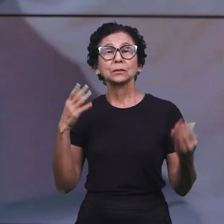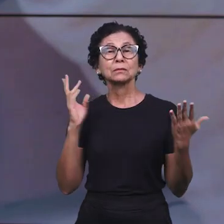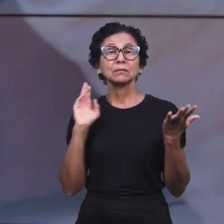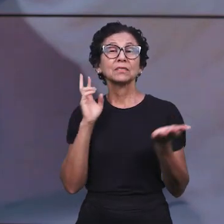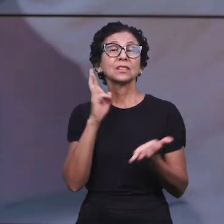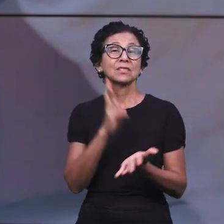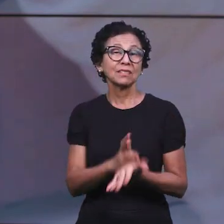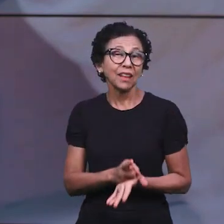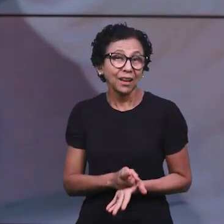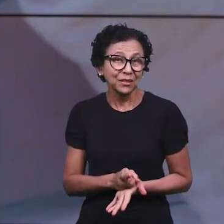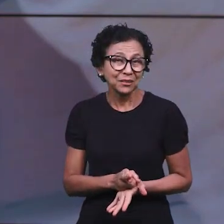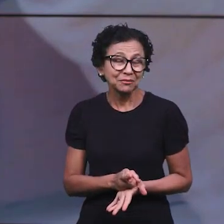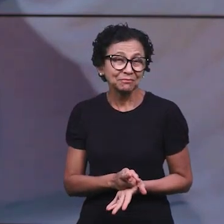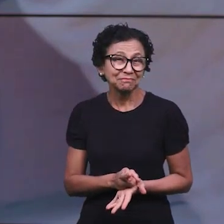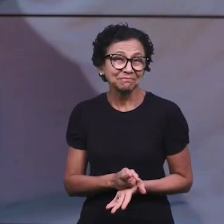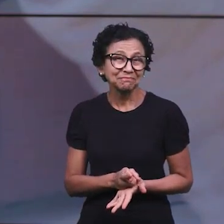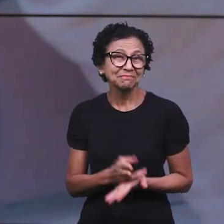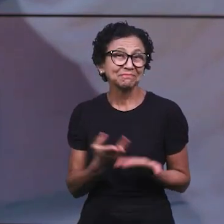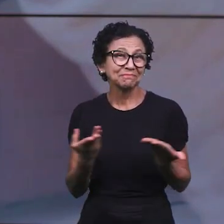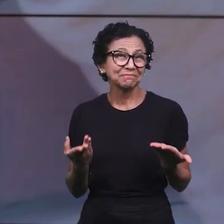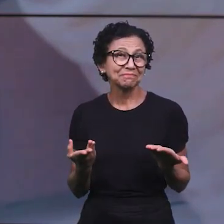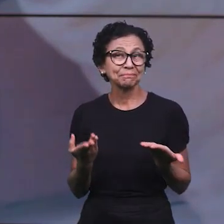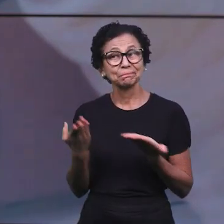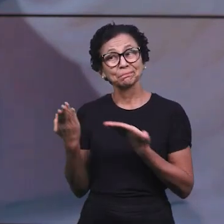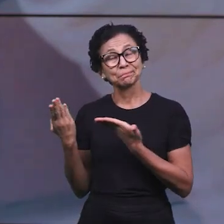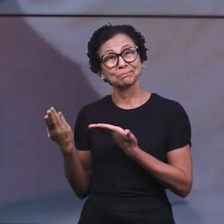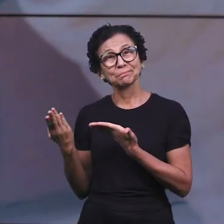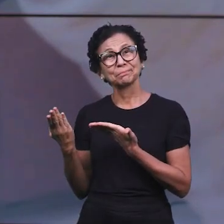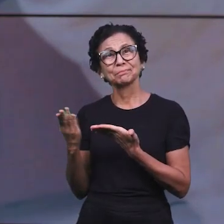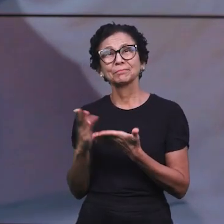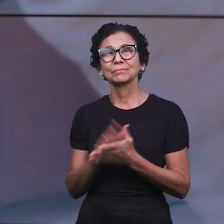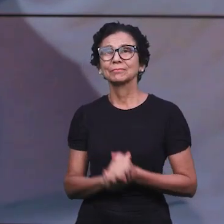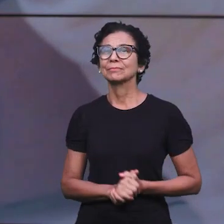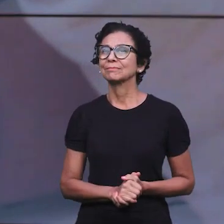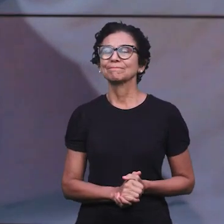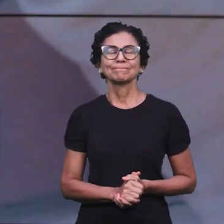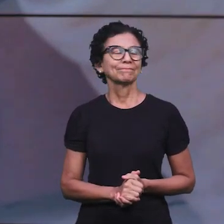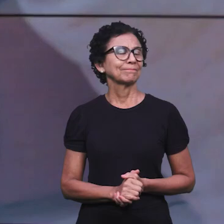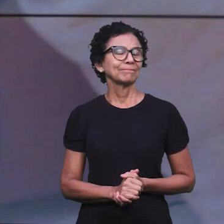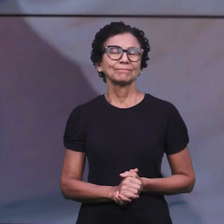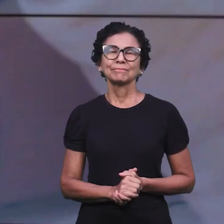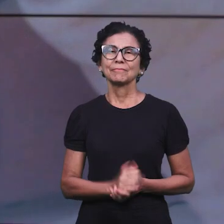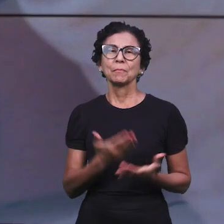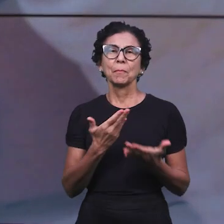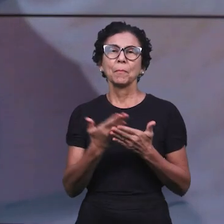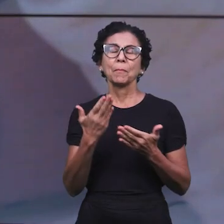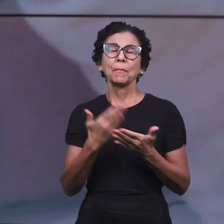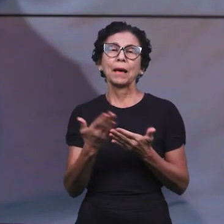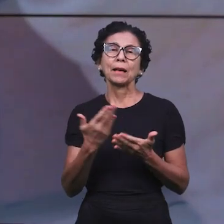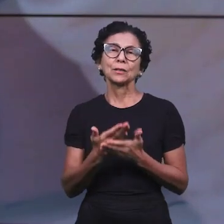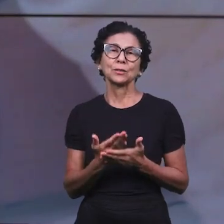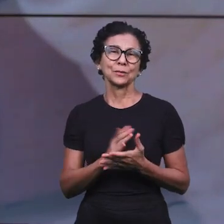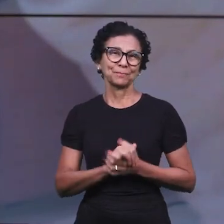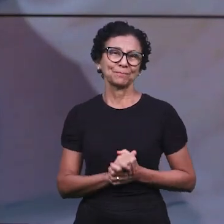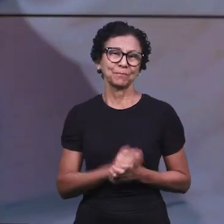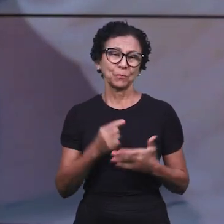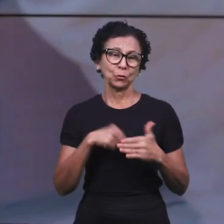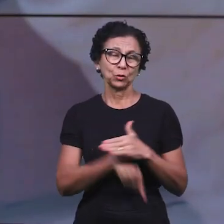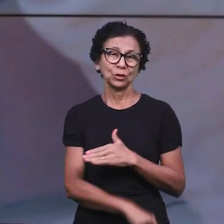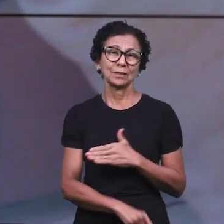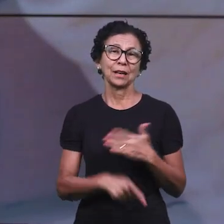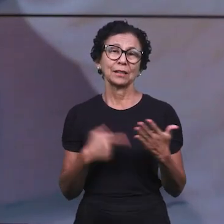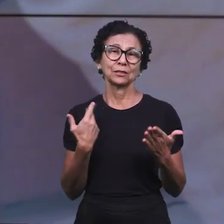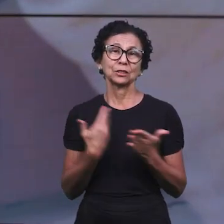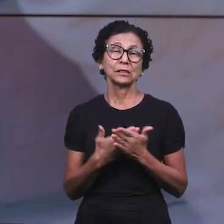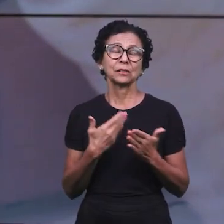acontecendo, meu irmão? E minha irmã que está nos acompanhando aqui, ó. Ele acaba não tendo profundidade nos estudos. E faz até a gente